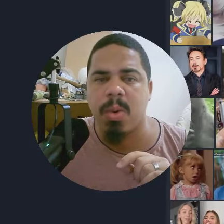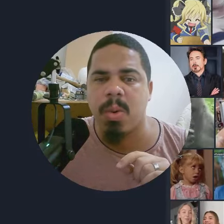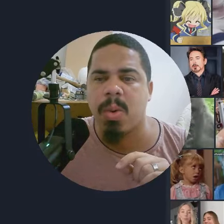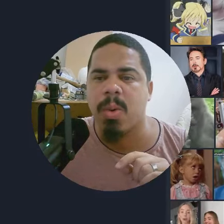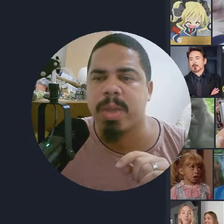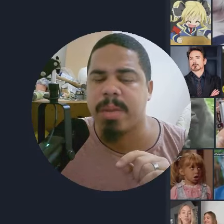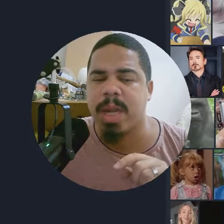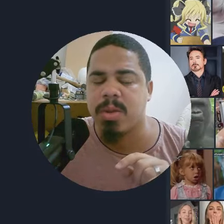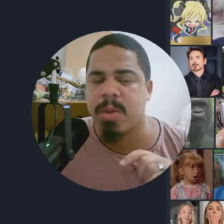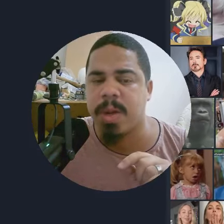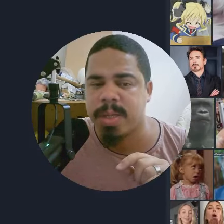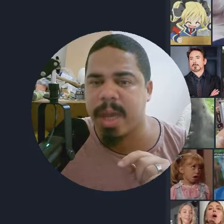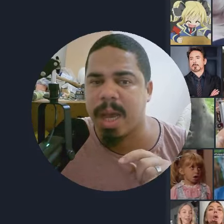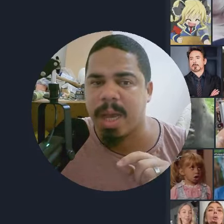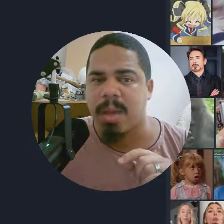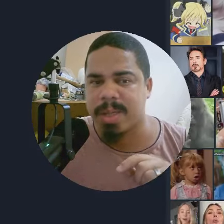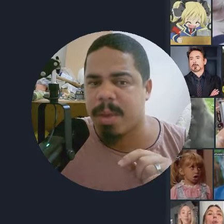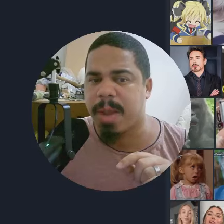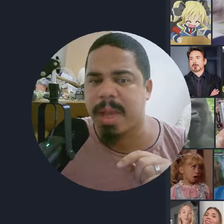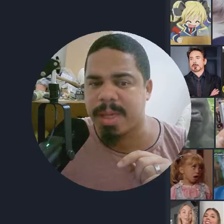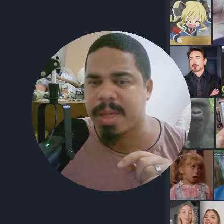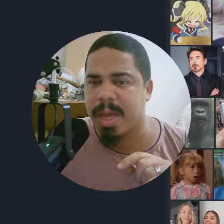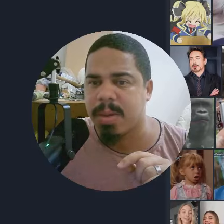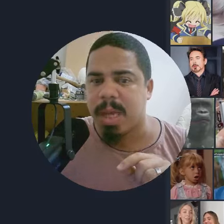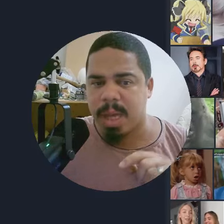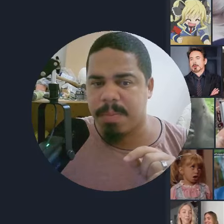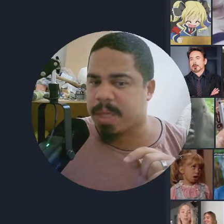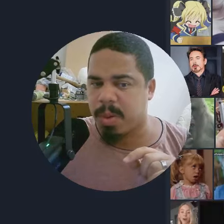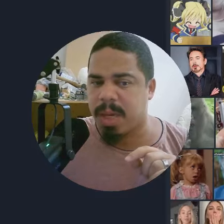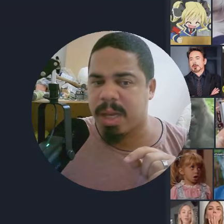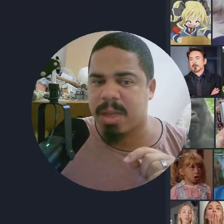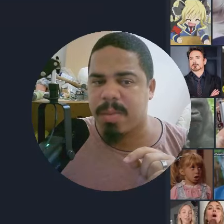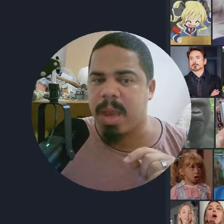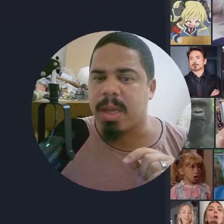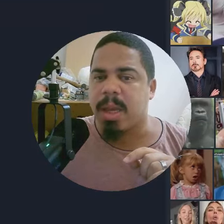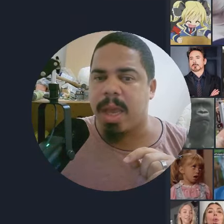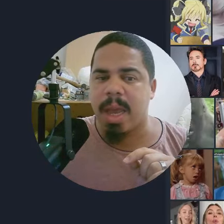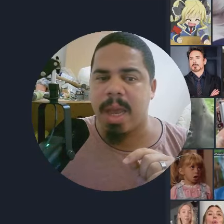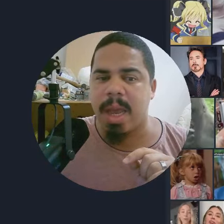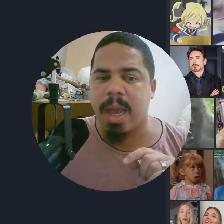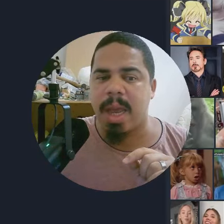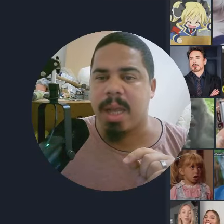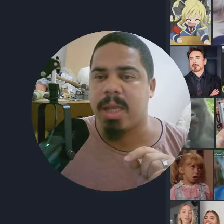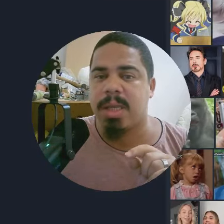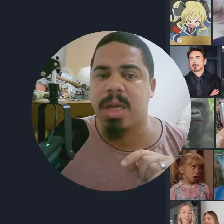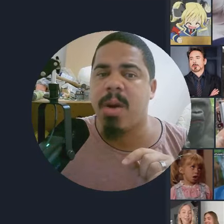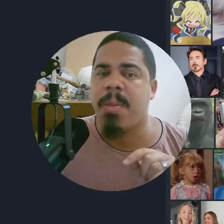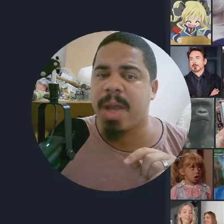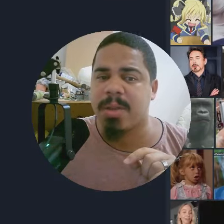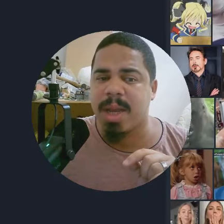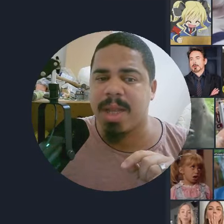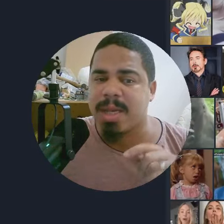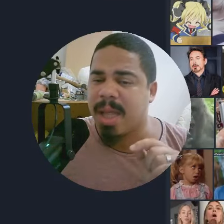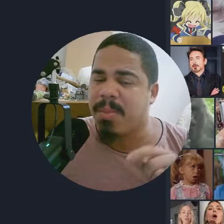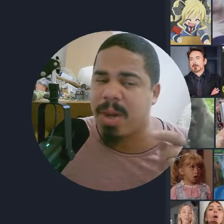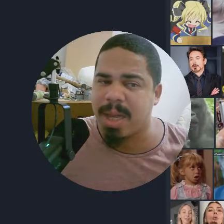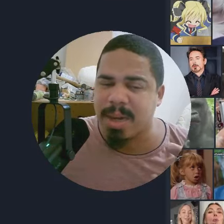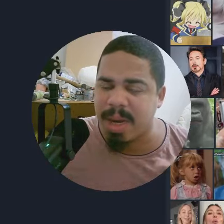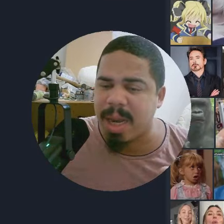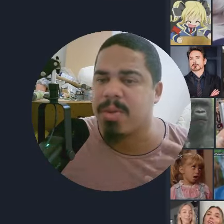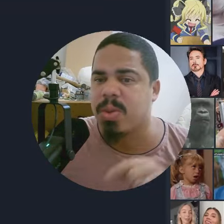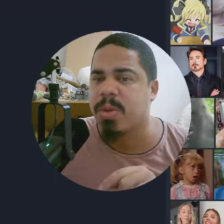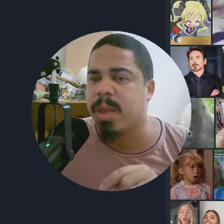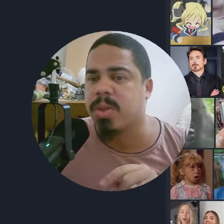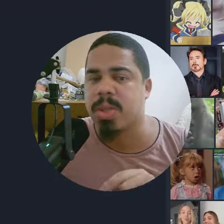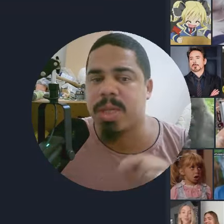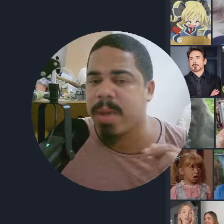seja, o trabalhador não pode se negar. Mas sabe o que é engraçado? Que passou uma lei também de não obrigatoriedade da mulher